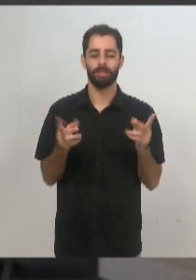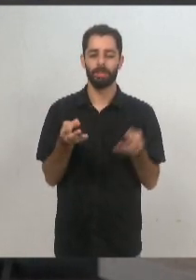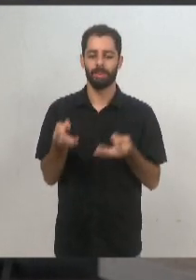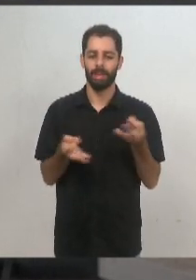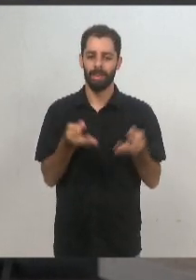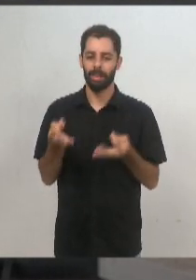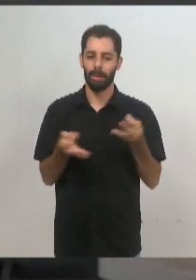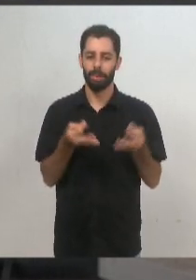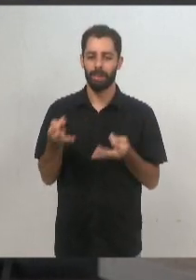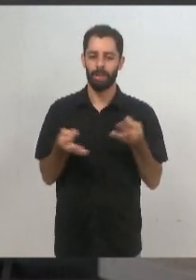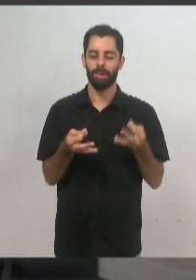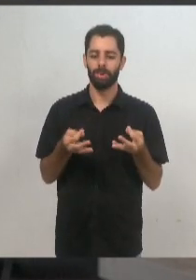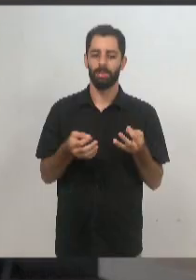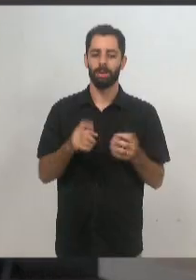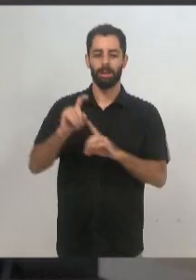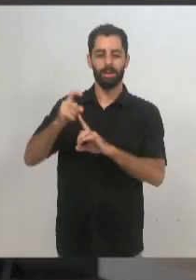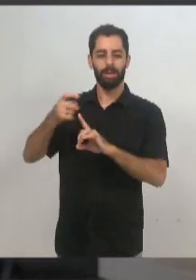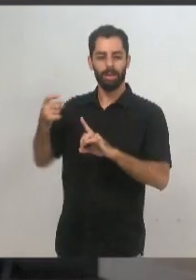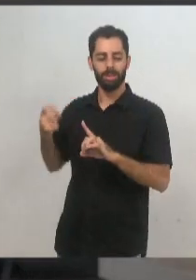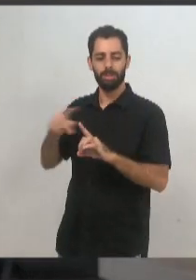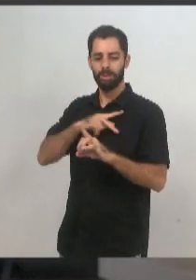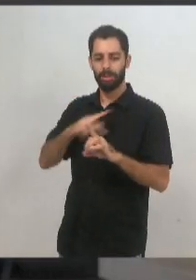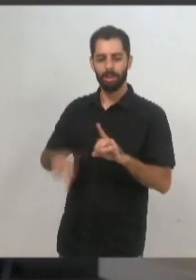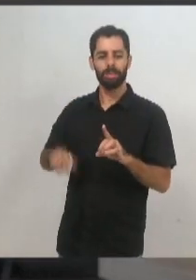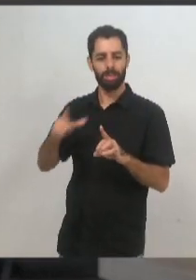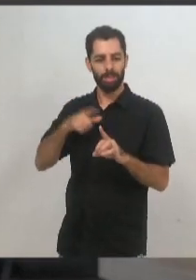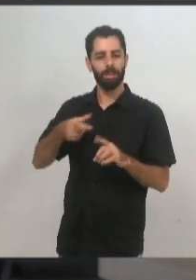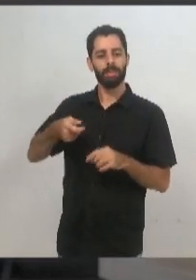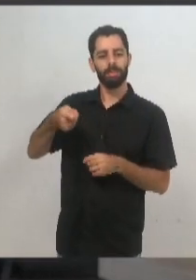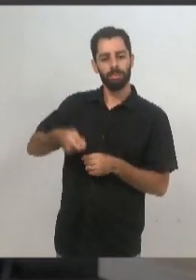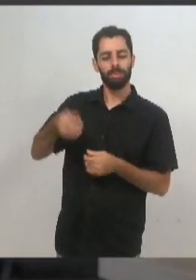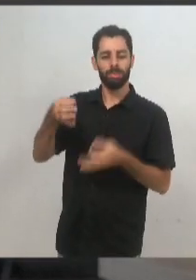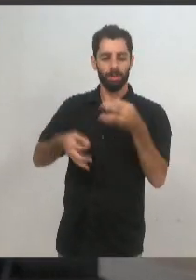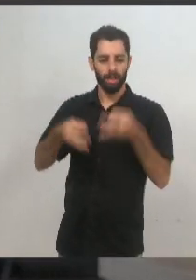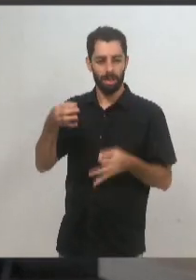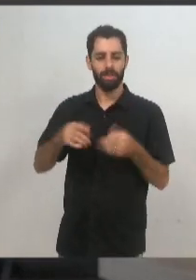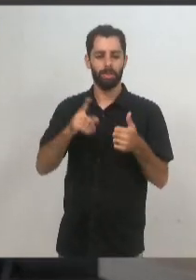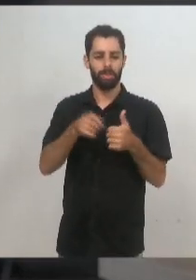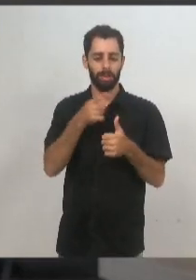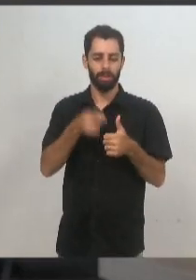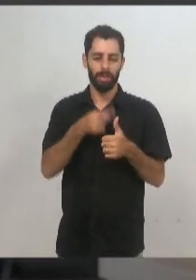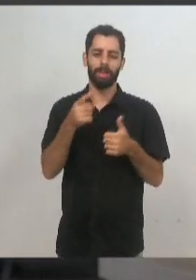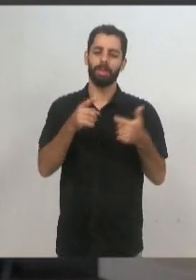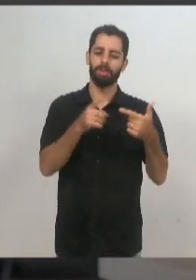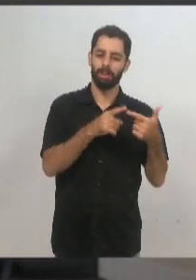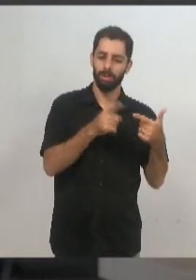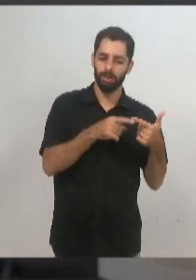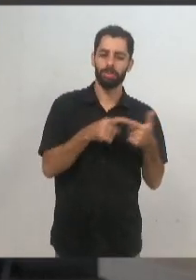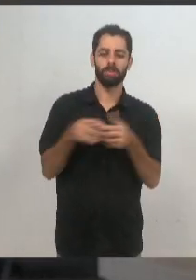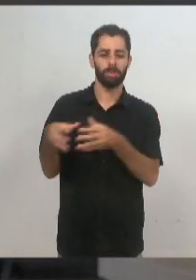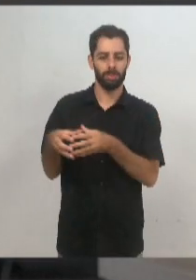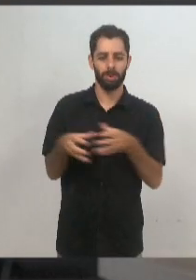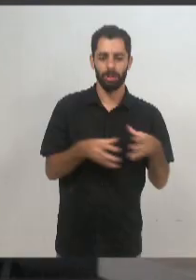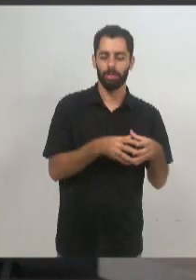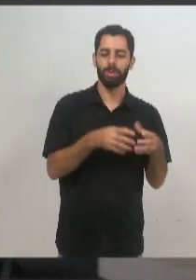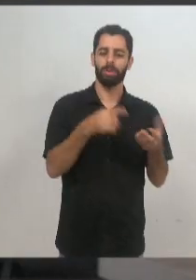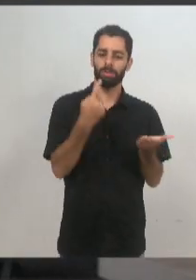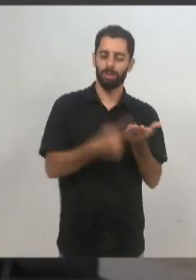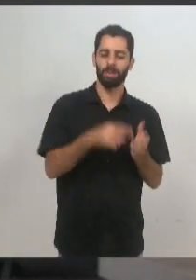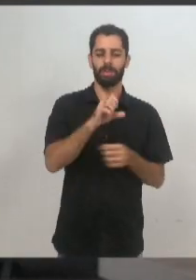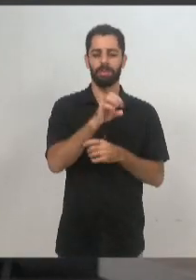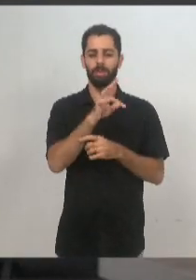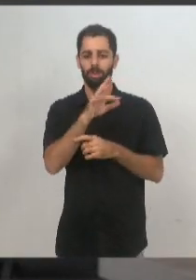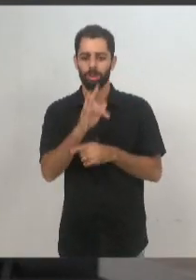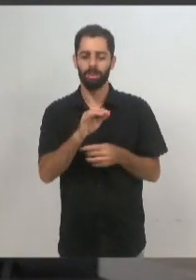tratamento, enquanto outros ex-presidentes foram julgados por tribunal, em primeira instância, segunda instância, confirmado no STJ, confirmado